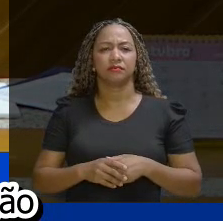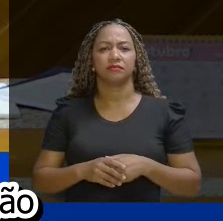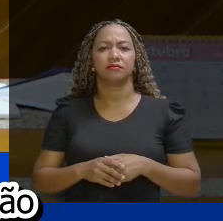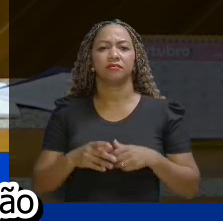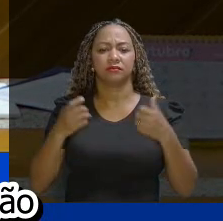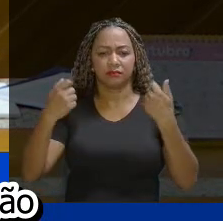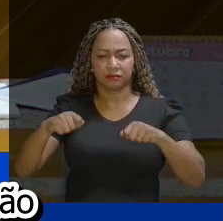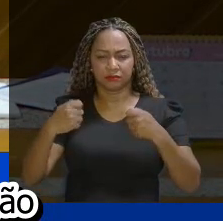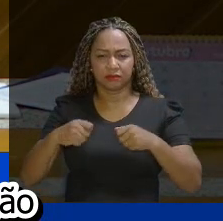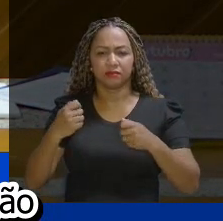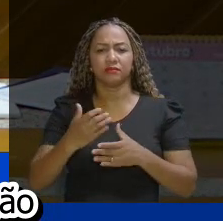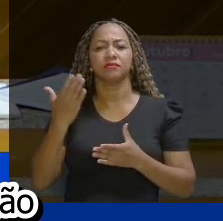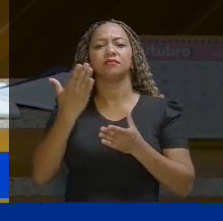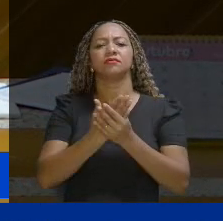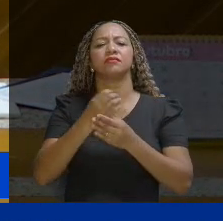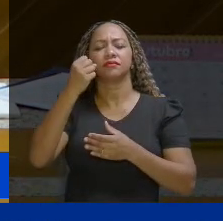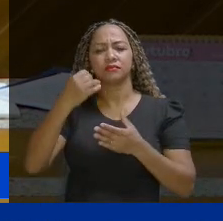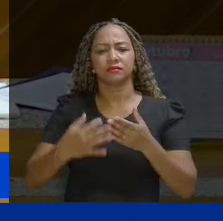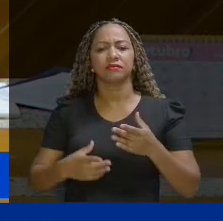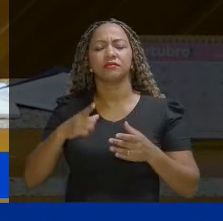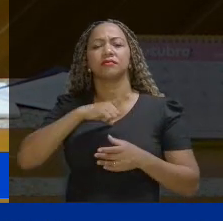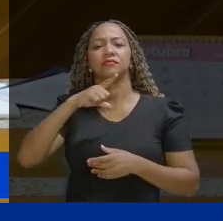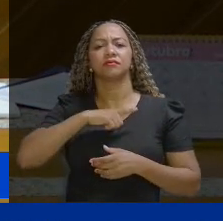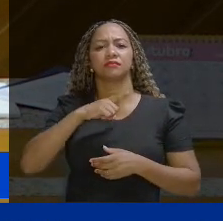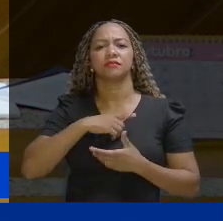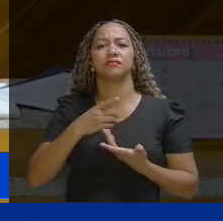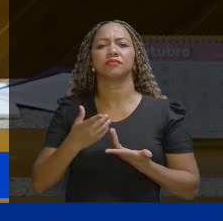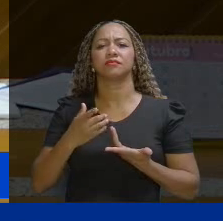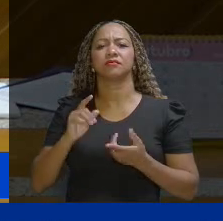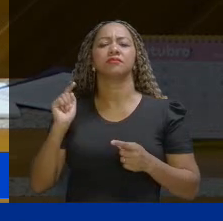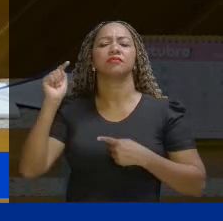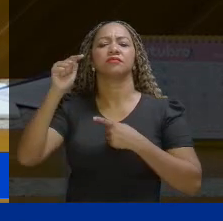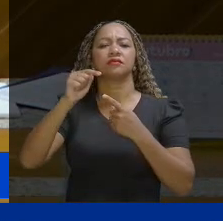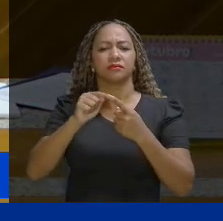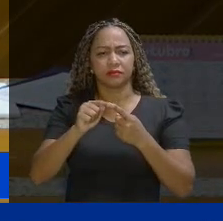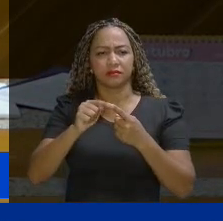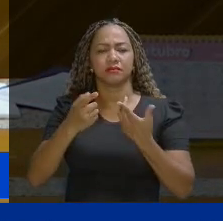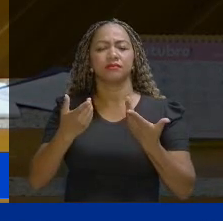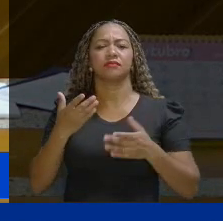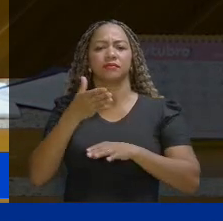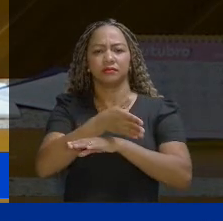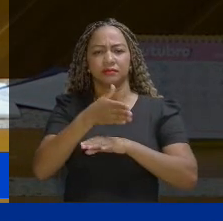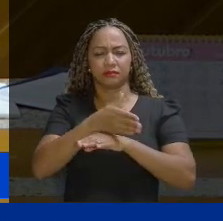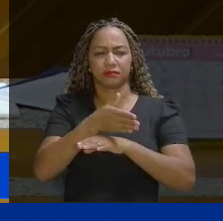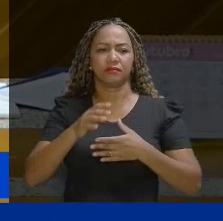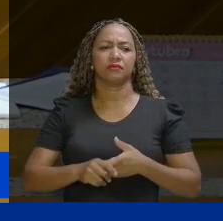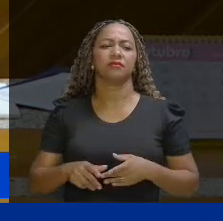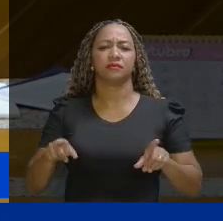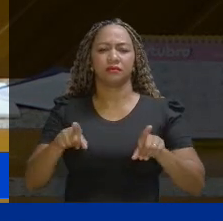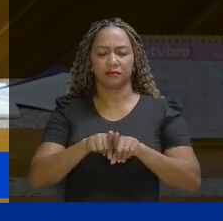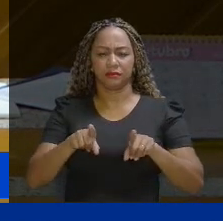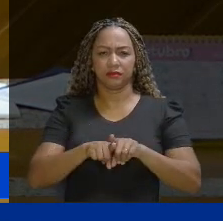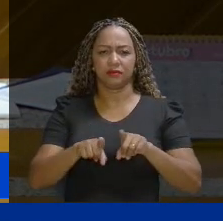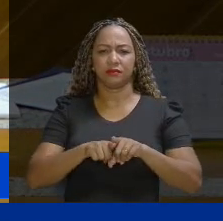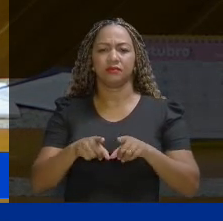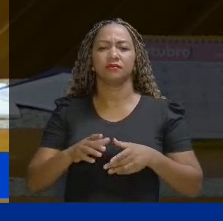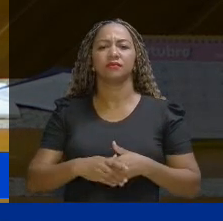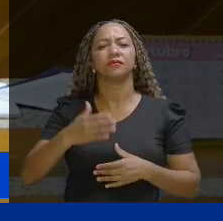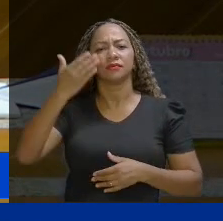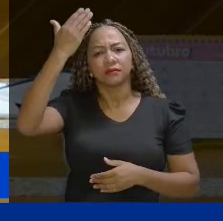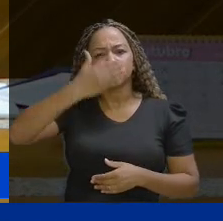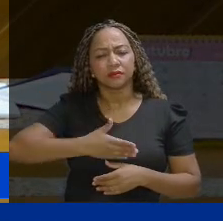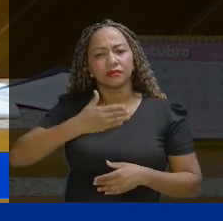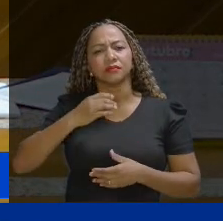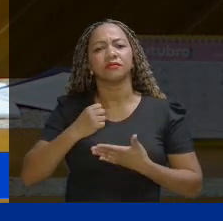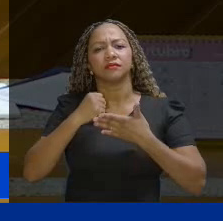seria atribuição dos embargantes demonstrar que tinham real intenção de concorrer naquele pleito, bem quanto as